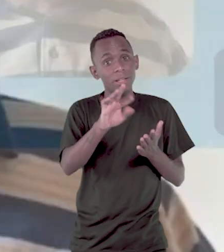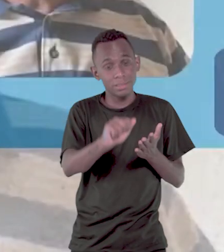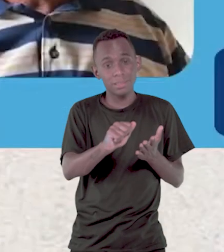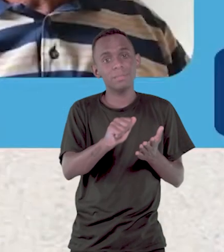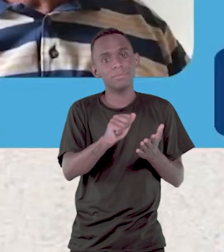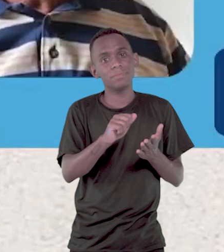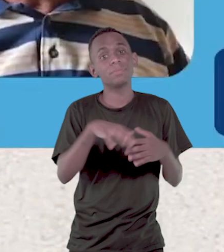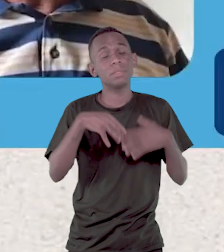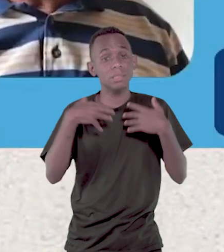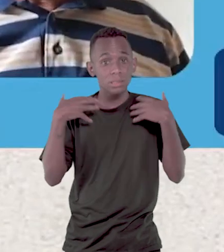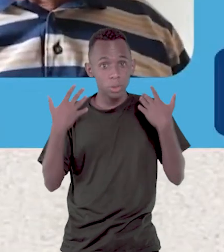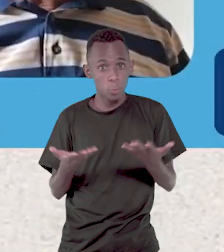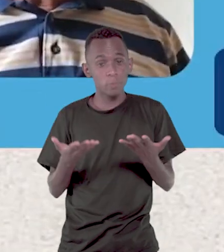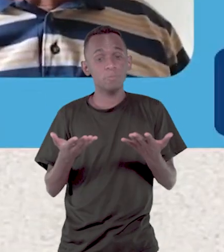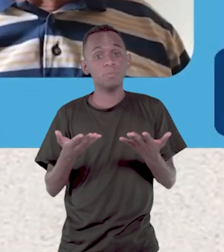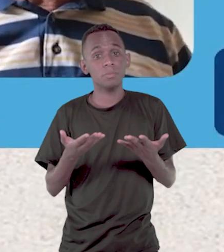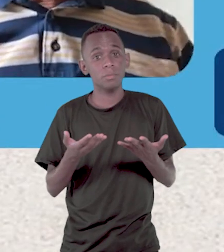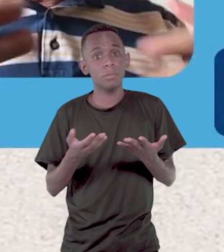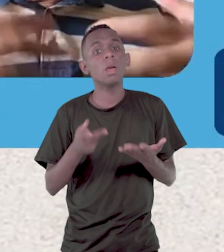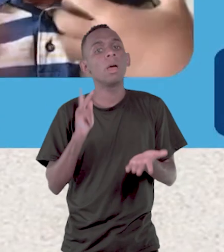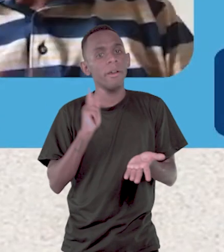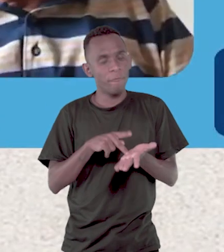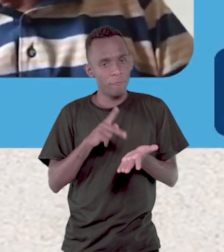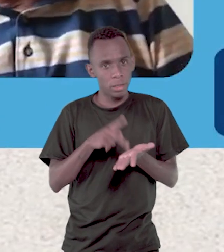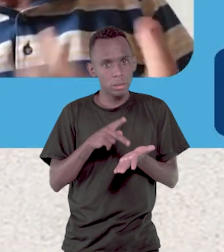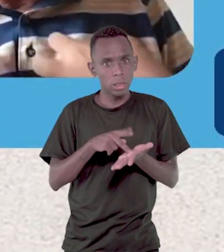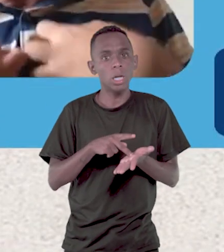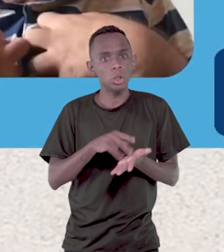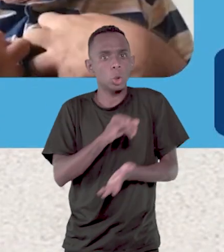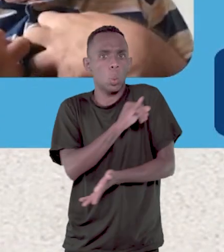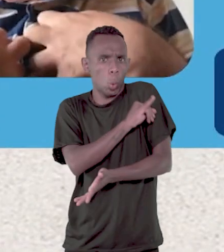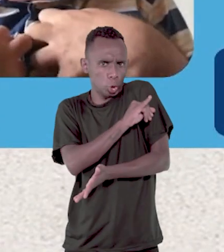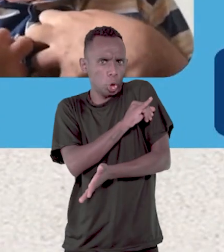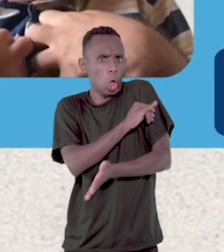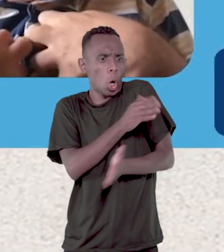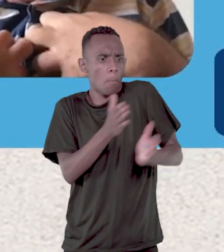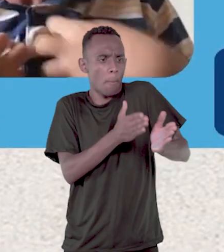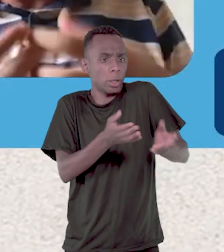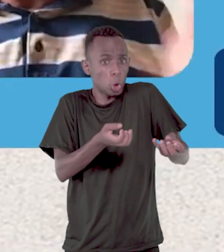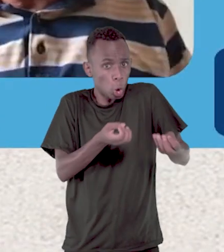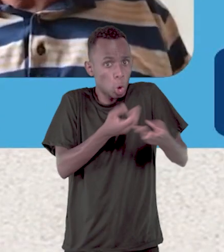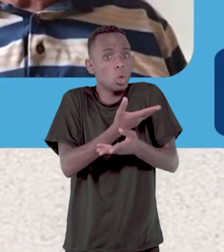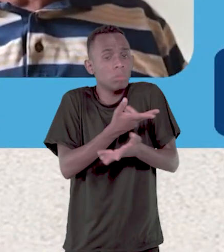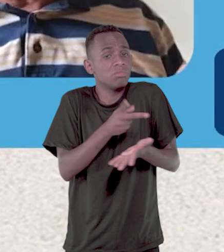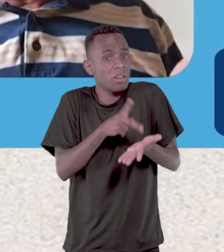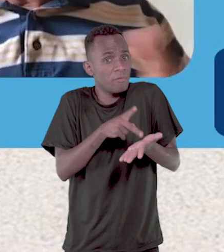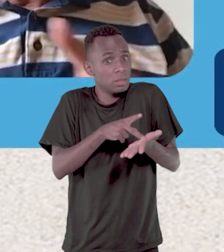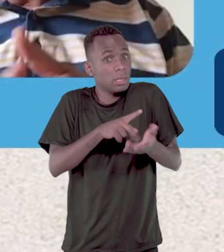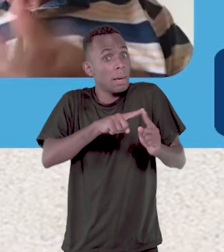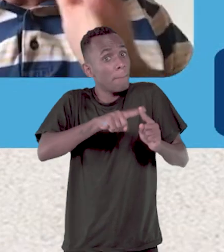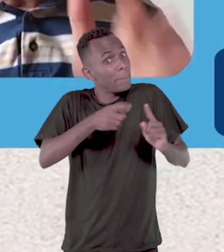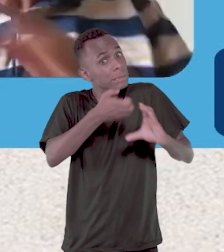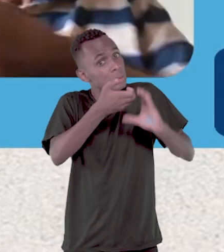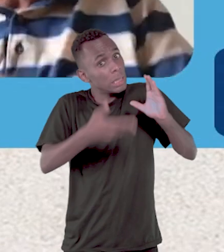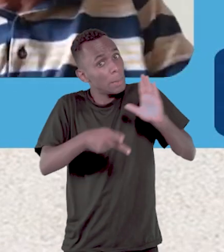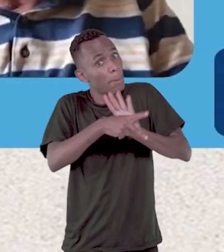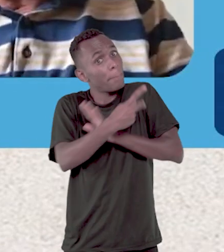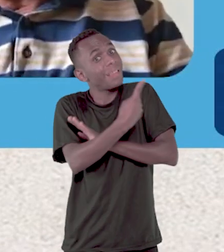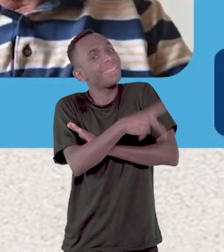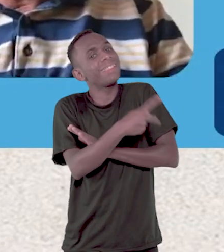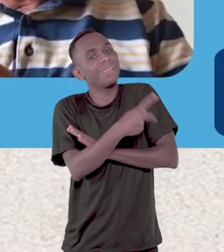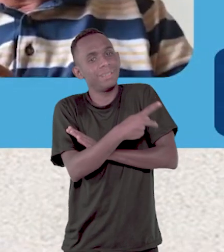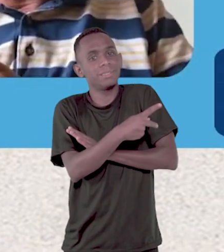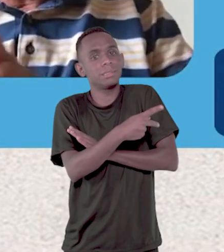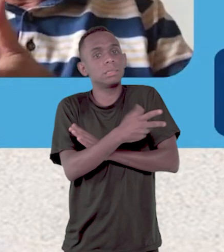Festa. Né? Então, assim, se é verdade que o Rio de Janeiro era moderno, é verdade. Agora, era moderno à